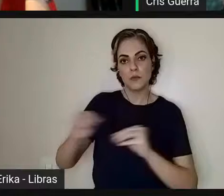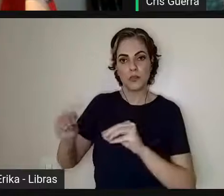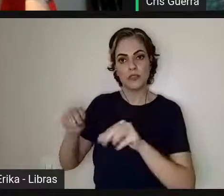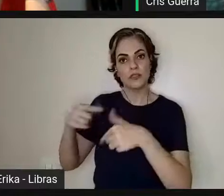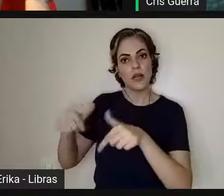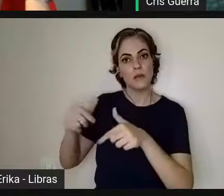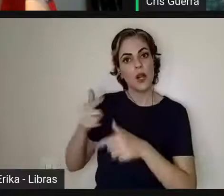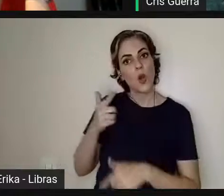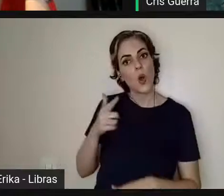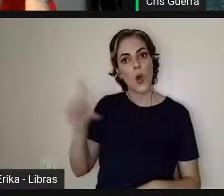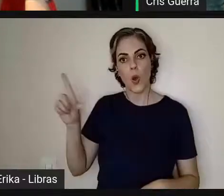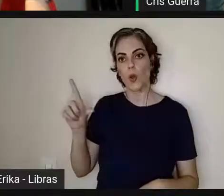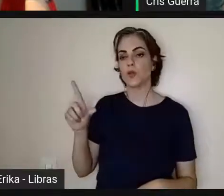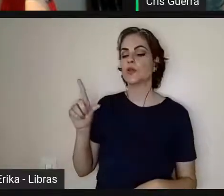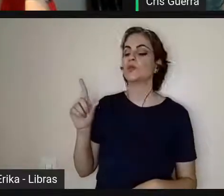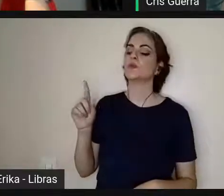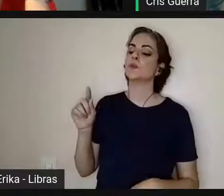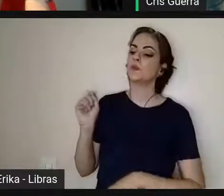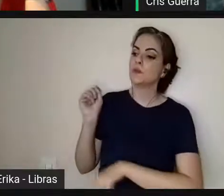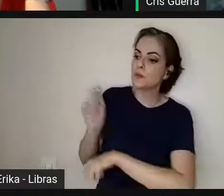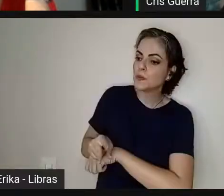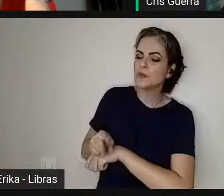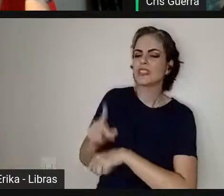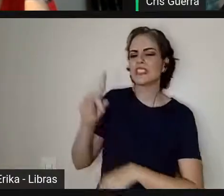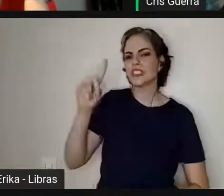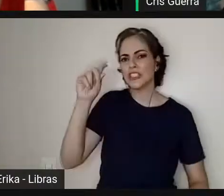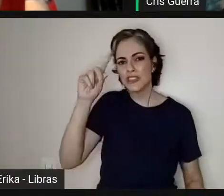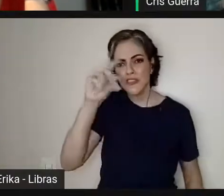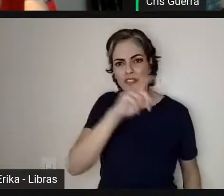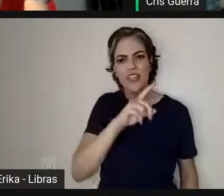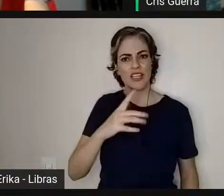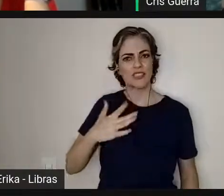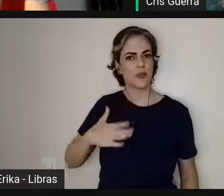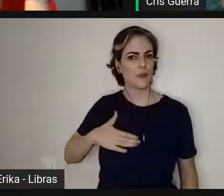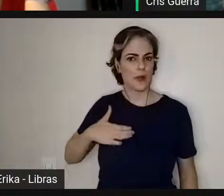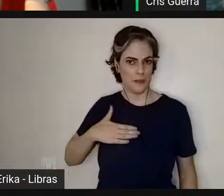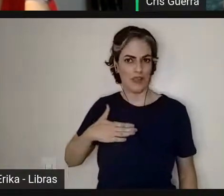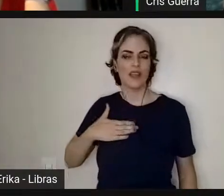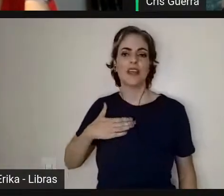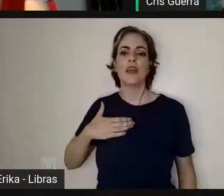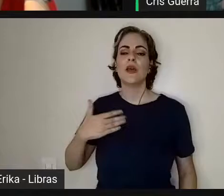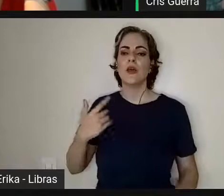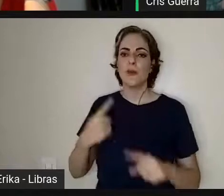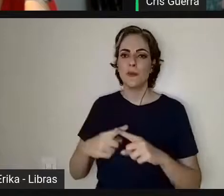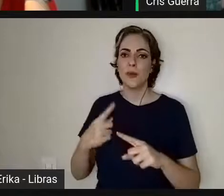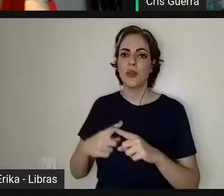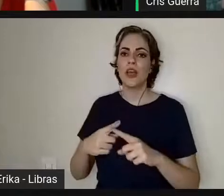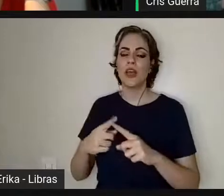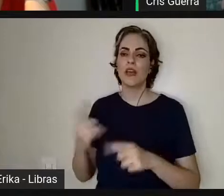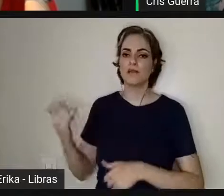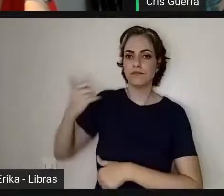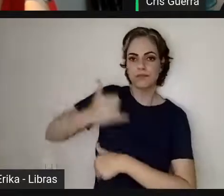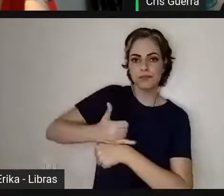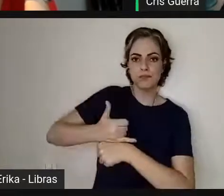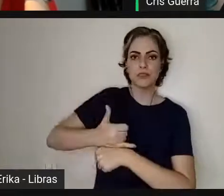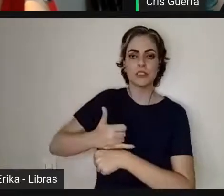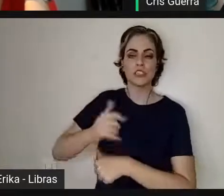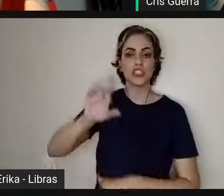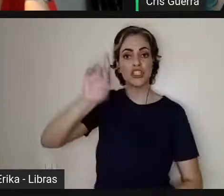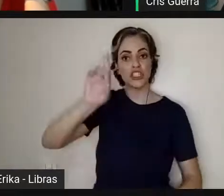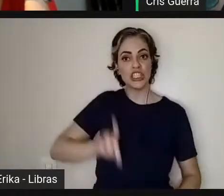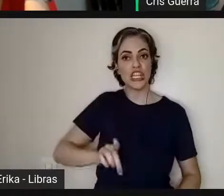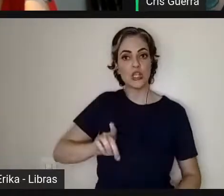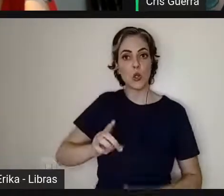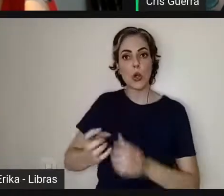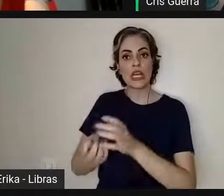eu cheguei nessa outra agência, foi um período muito difícil, eu tinha subido de cargo, né? Eu virei diretora de criação,